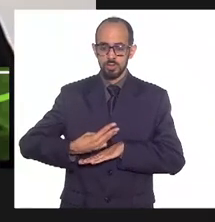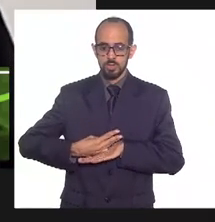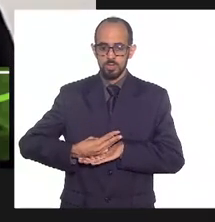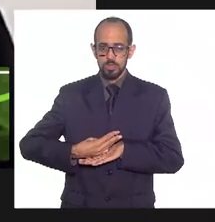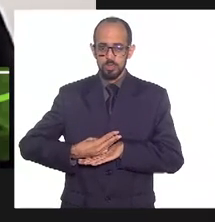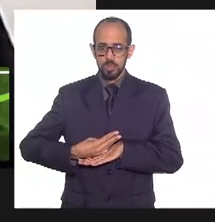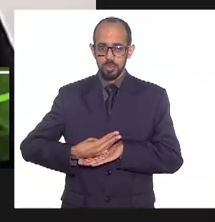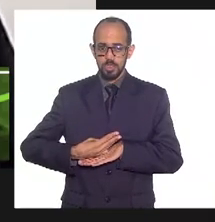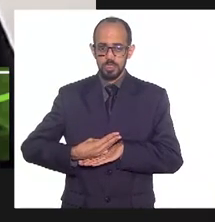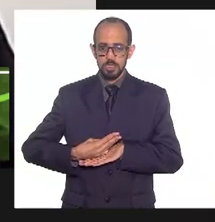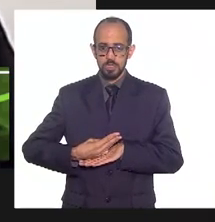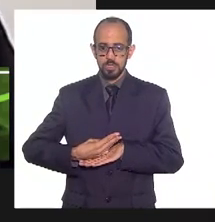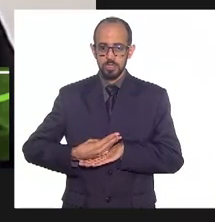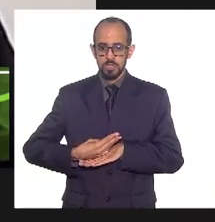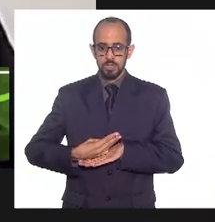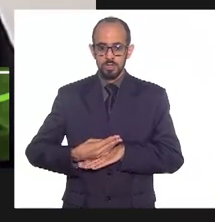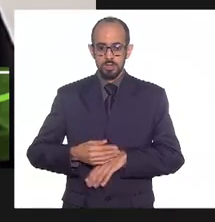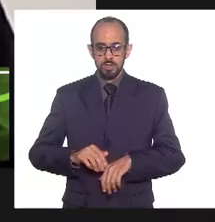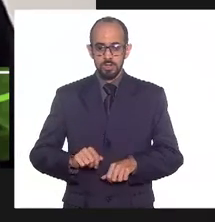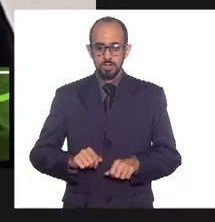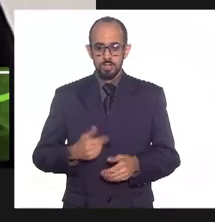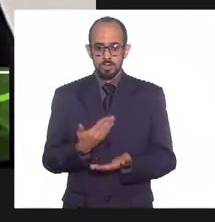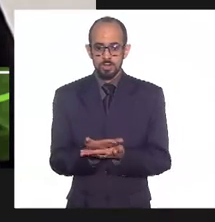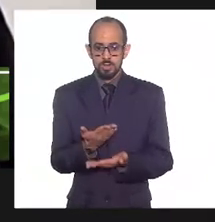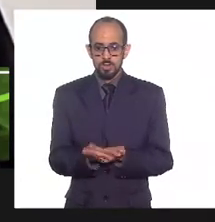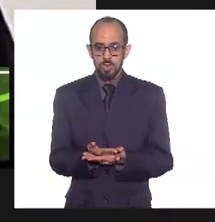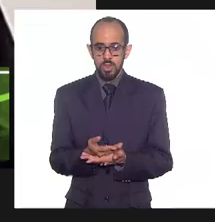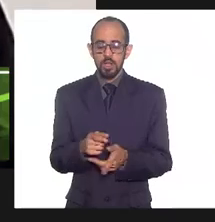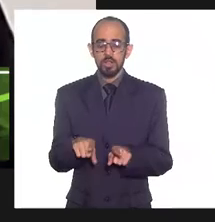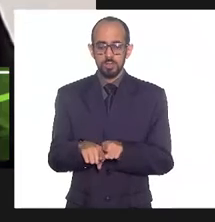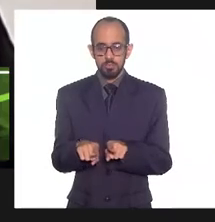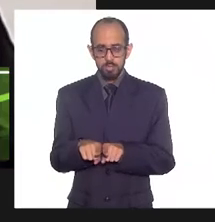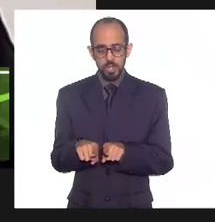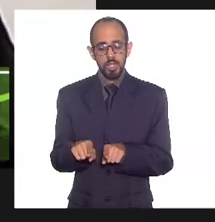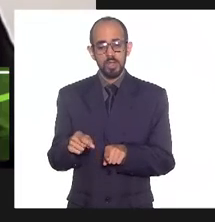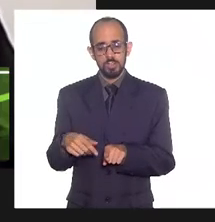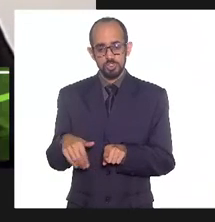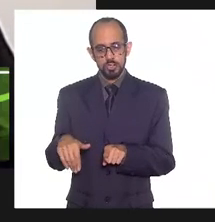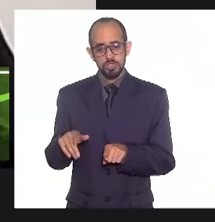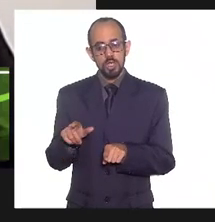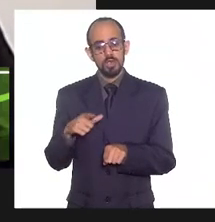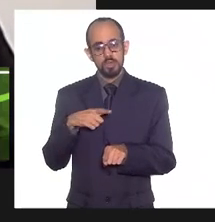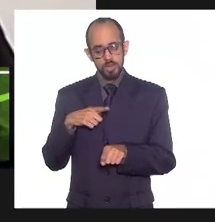bastante grande a escola está no interior do estado desde 99